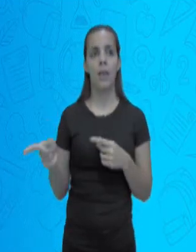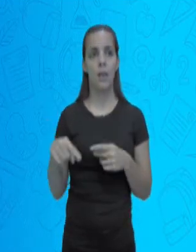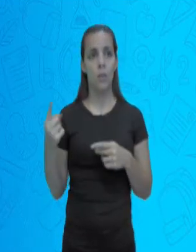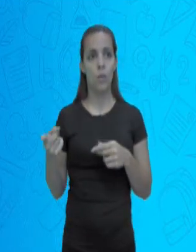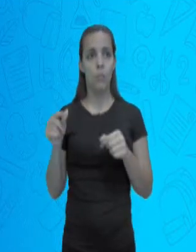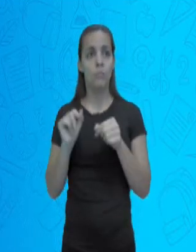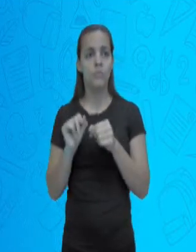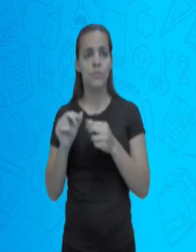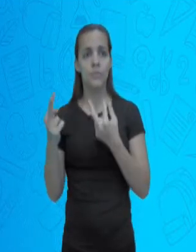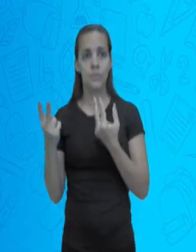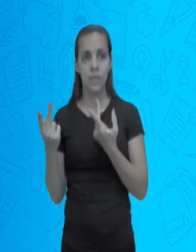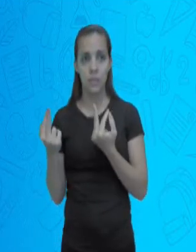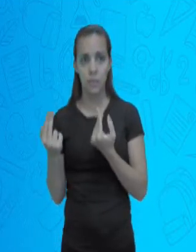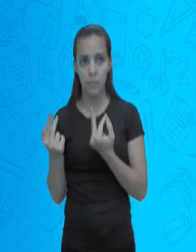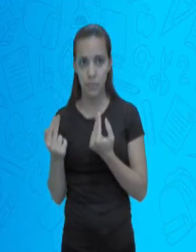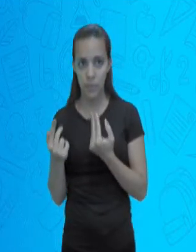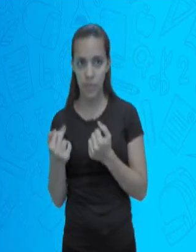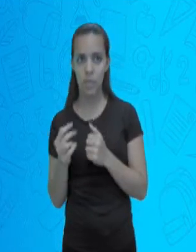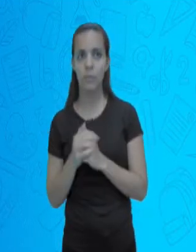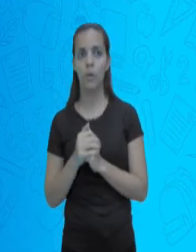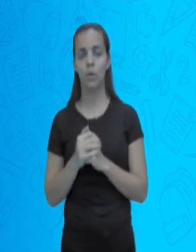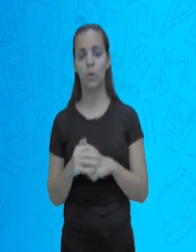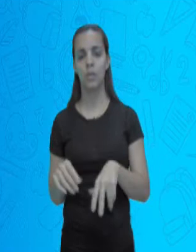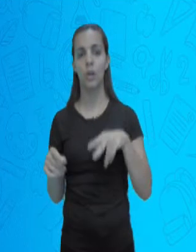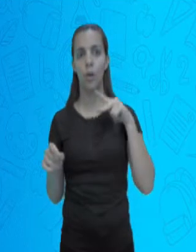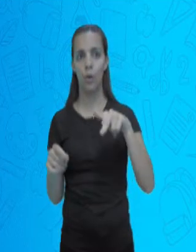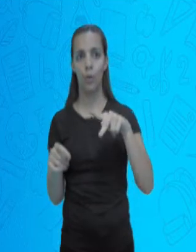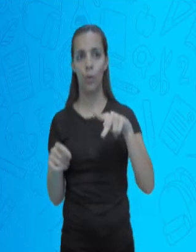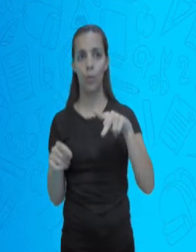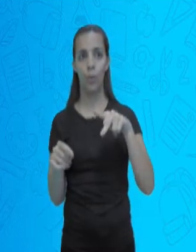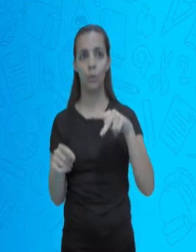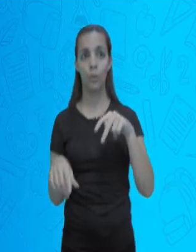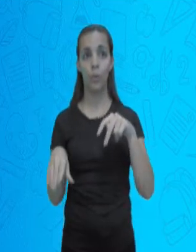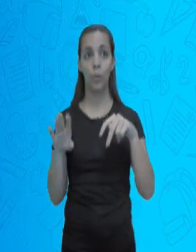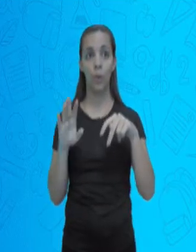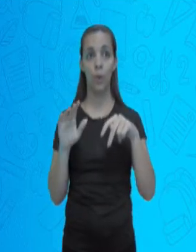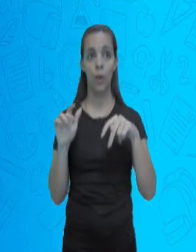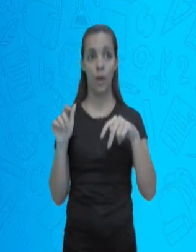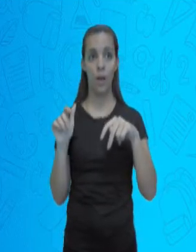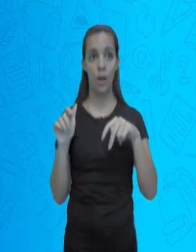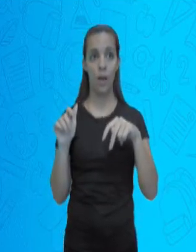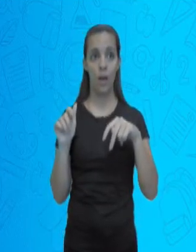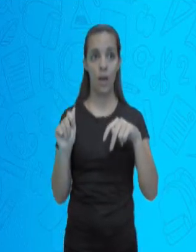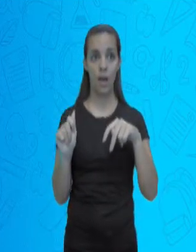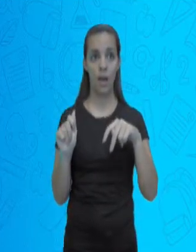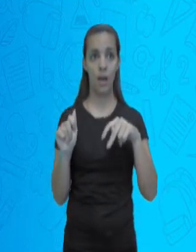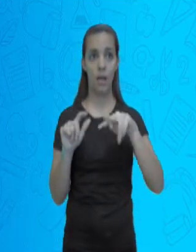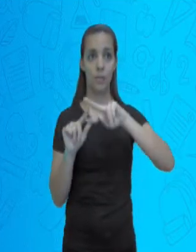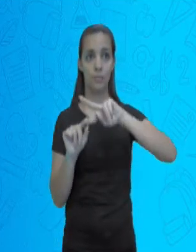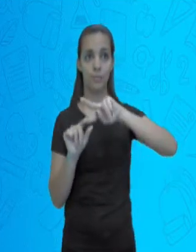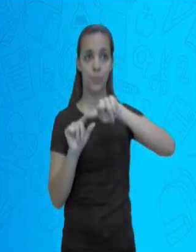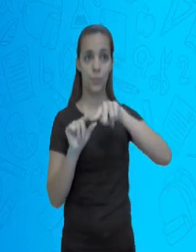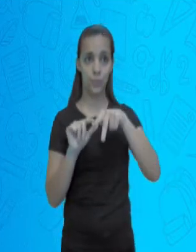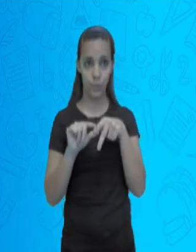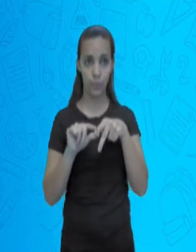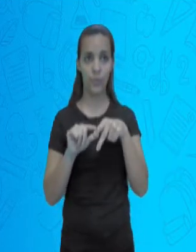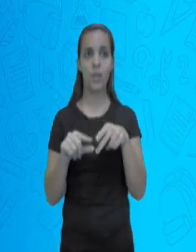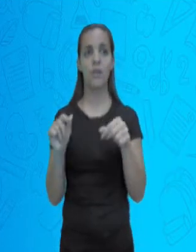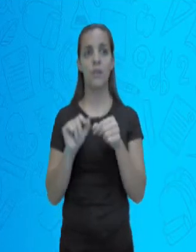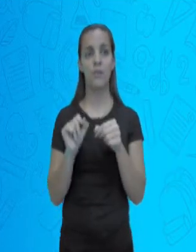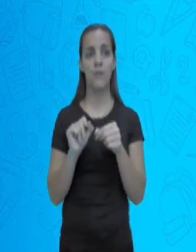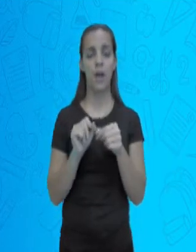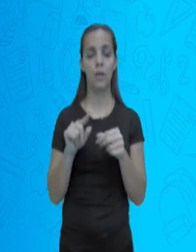mesma abertura que eu tracei o arco aqui, eu vou traçar do outro lado, marcando o ponto